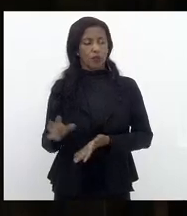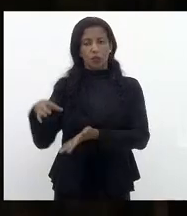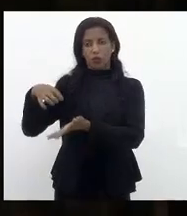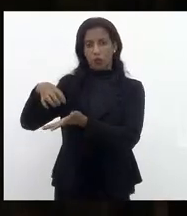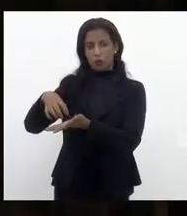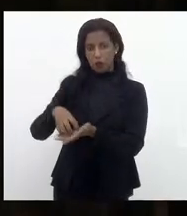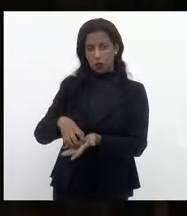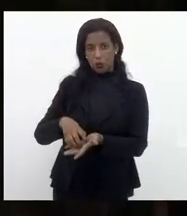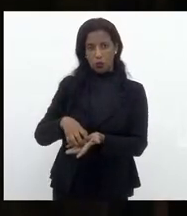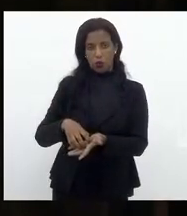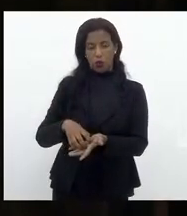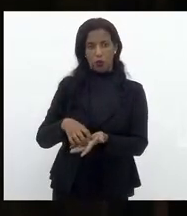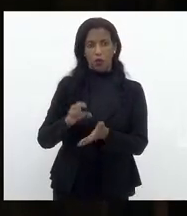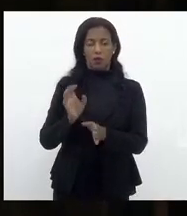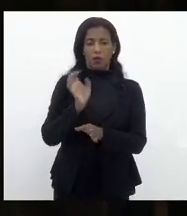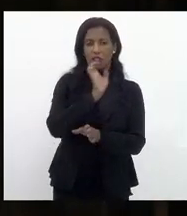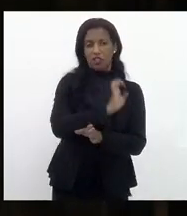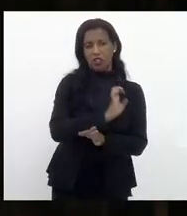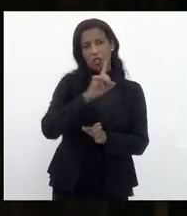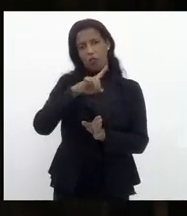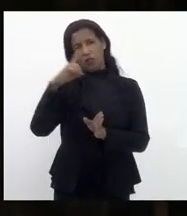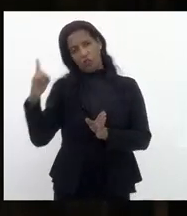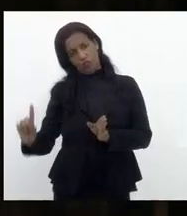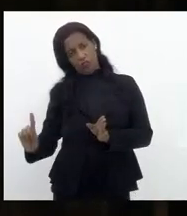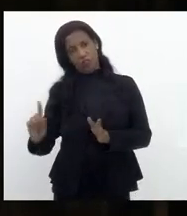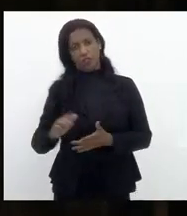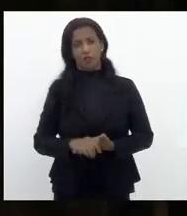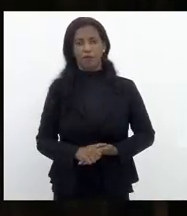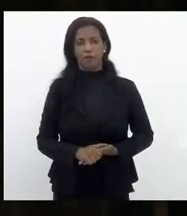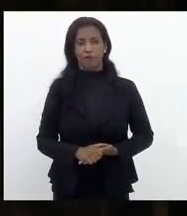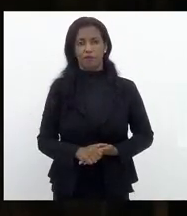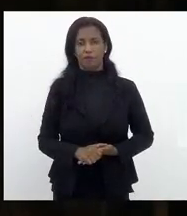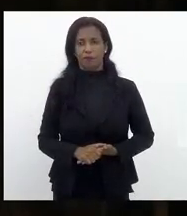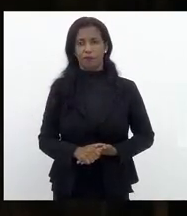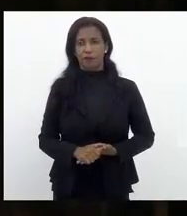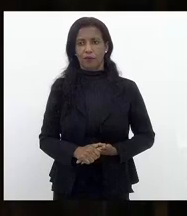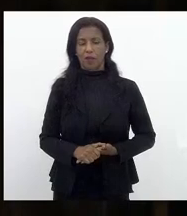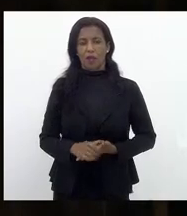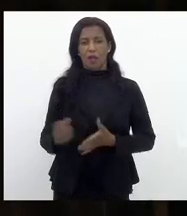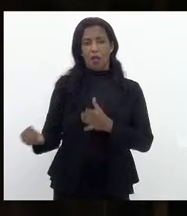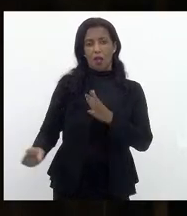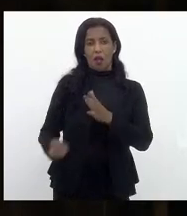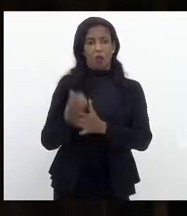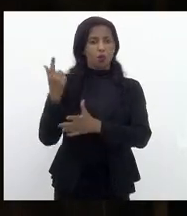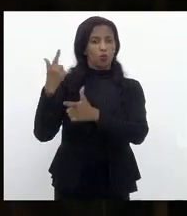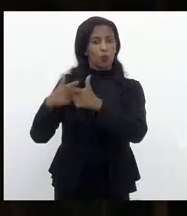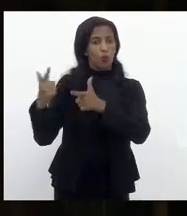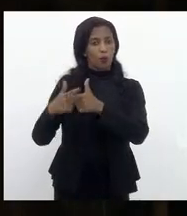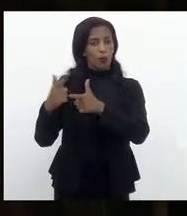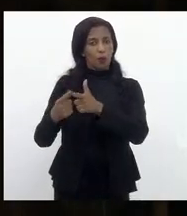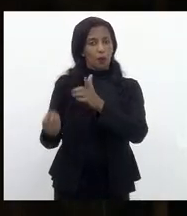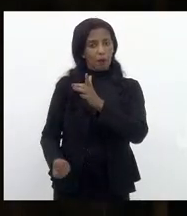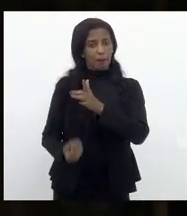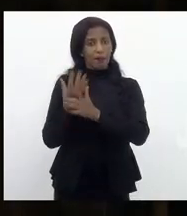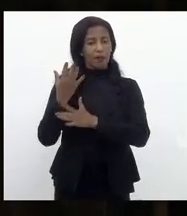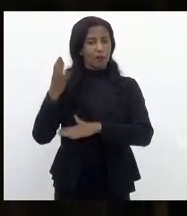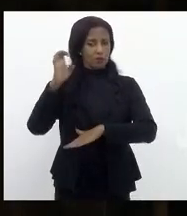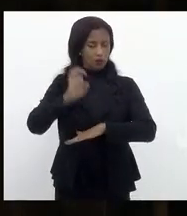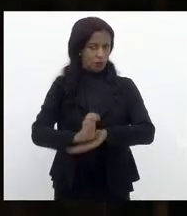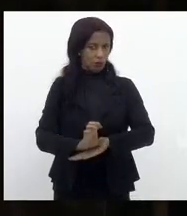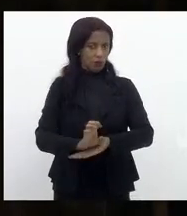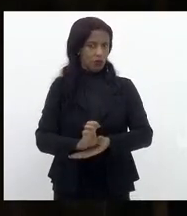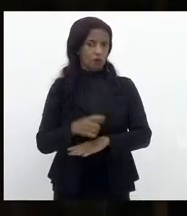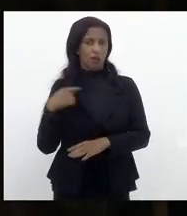setor da esquerda ou da direita e é uma decisão fruto do Caos que se instalou nesse estado